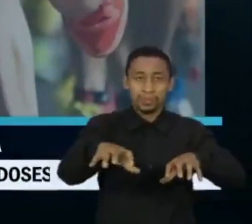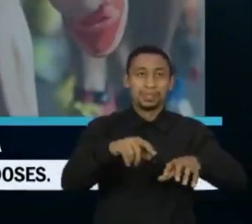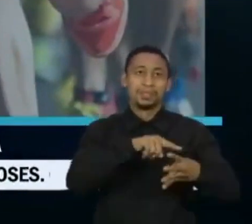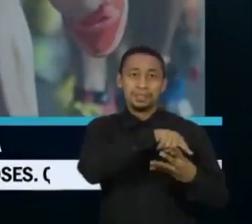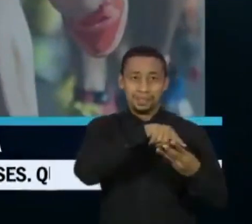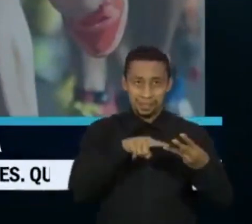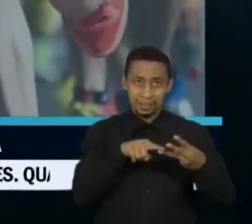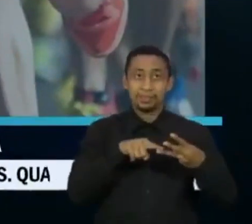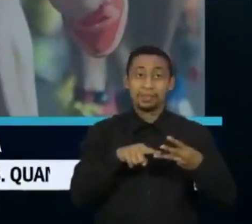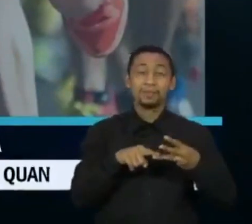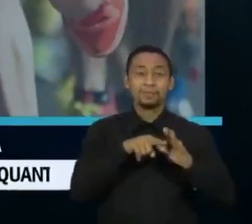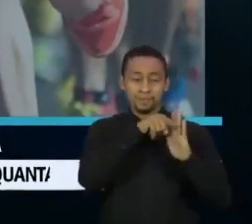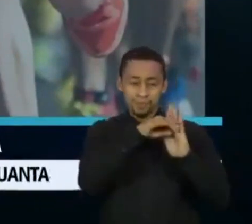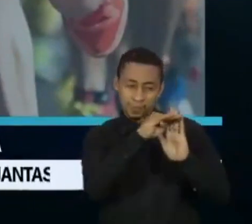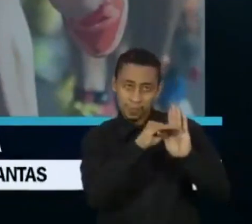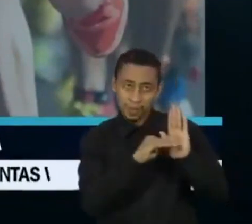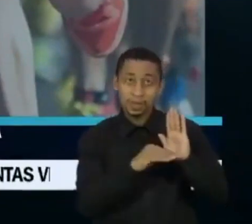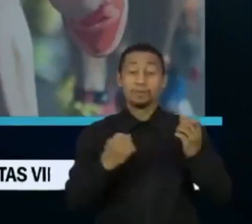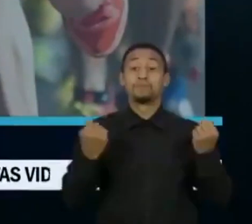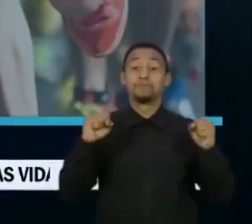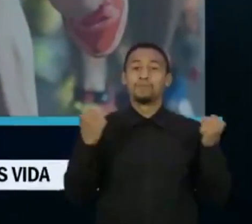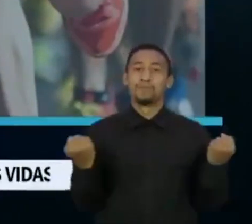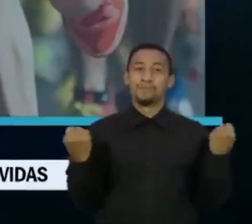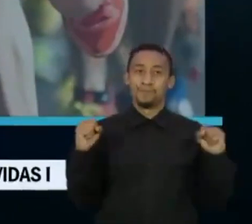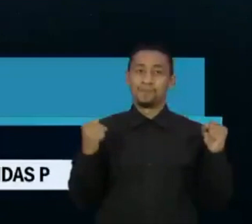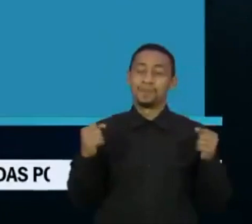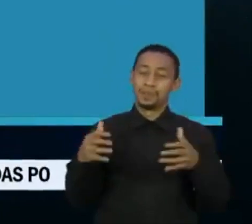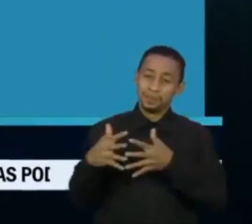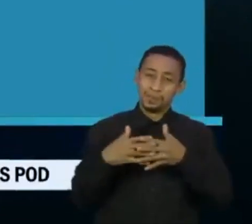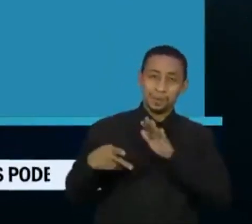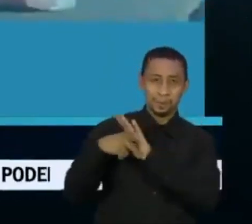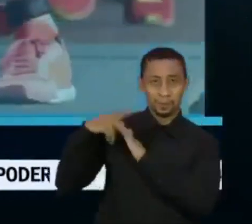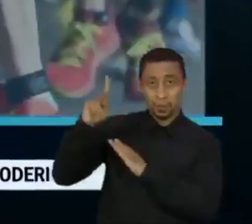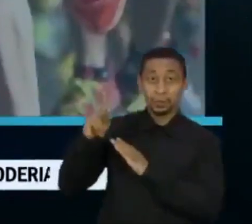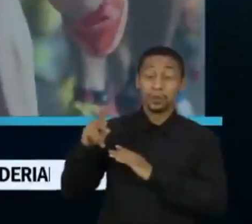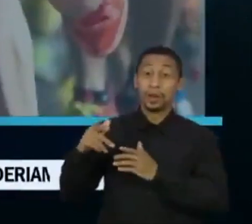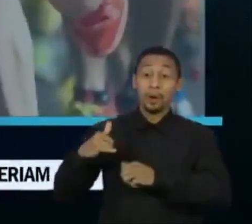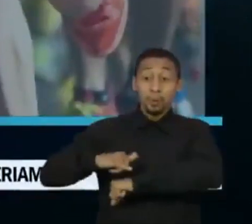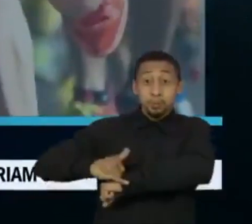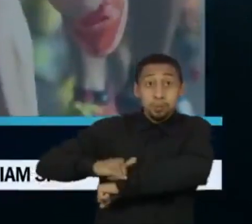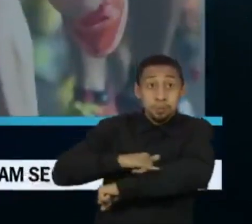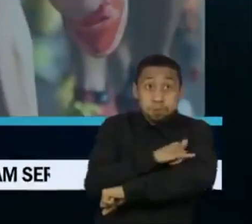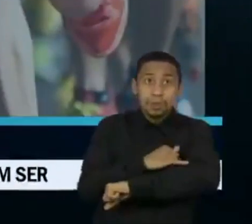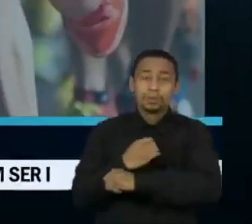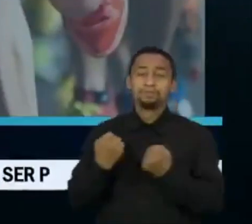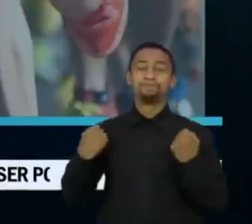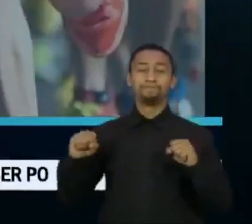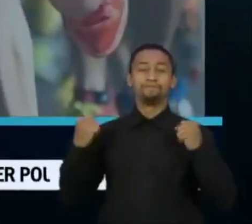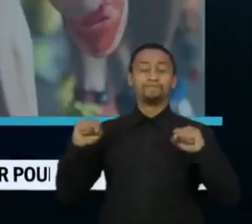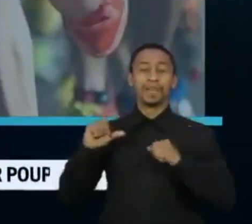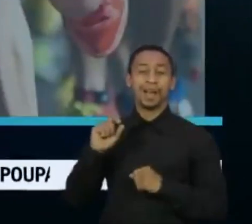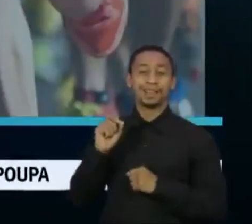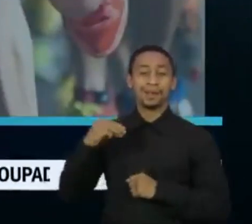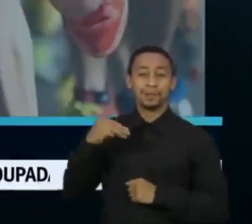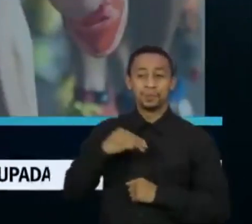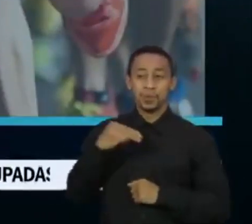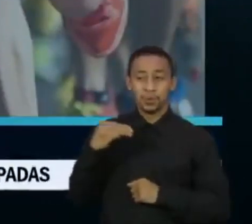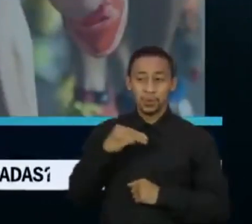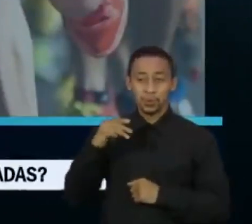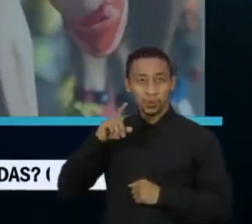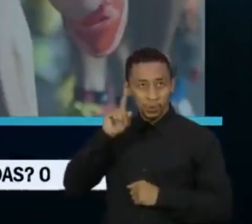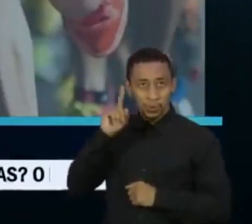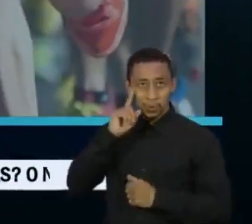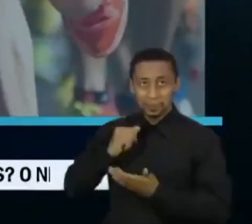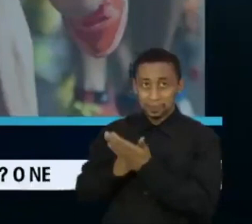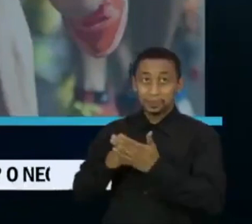com base nas diretrizes de atividade física dos Estados Unidos os sedentários que praticavam no máximo 10 minutos de alguma